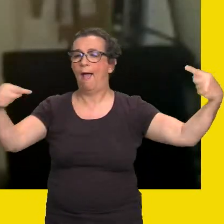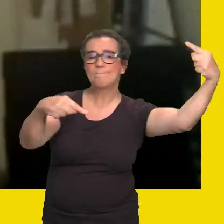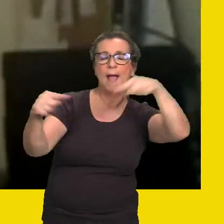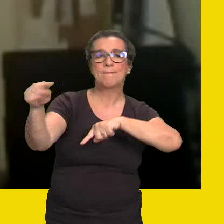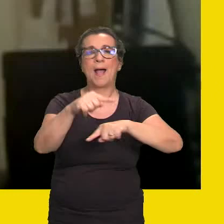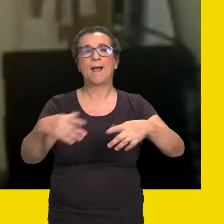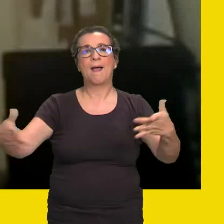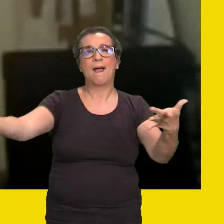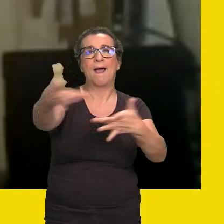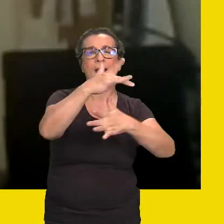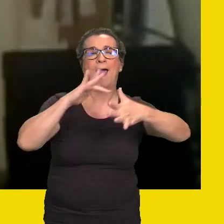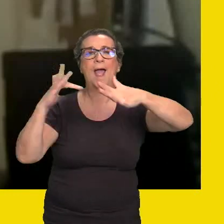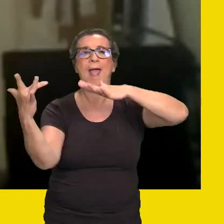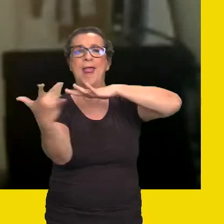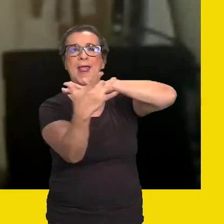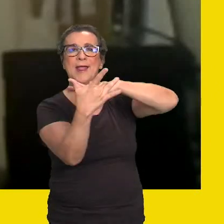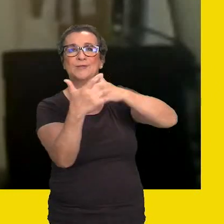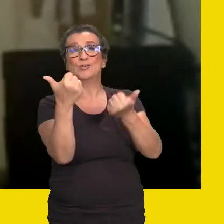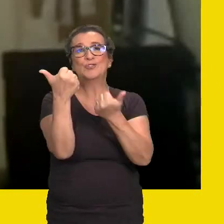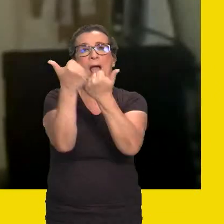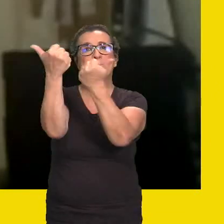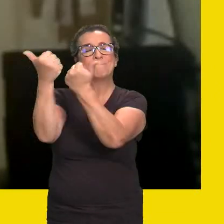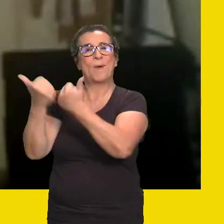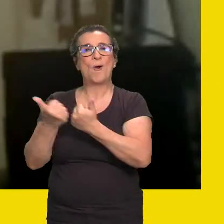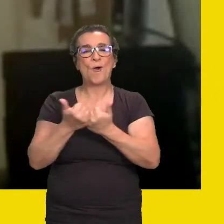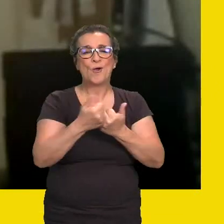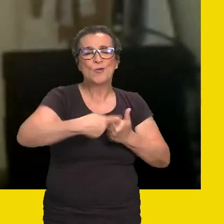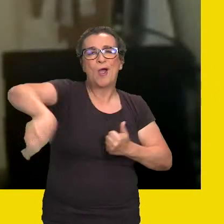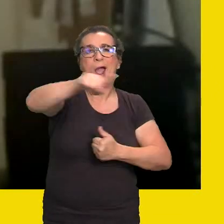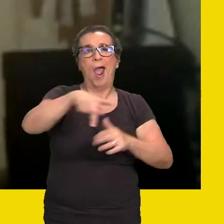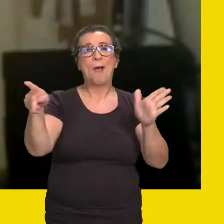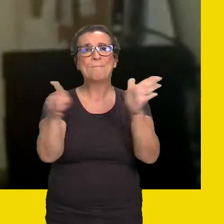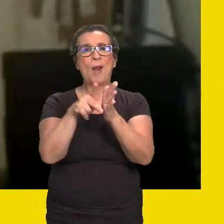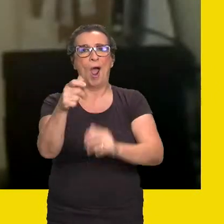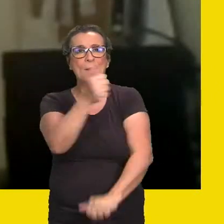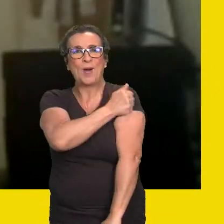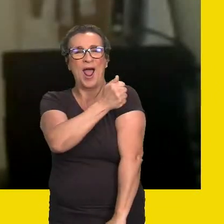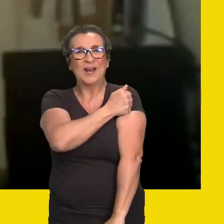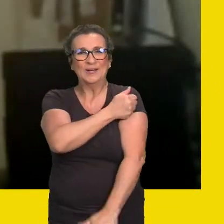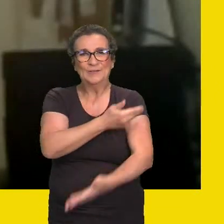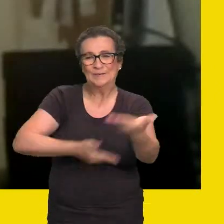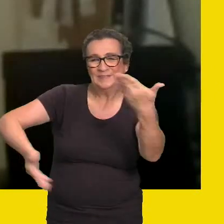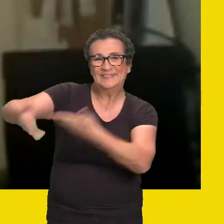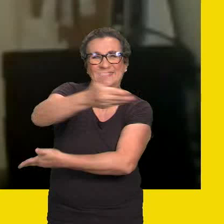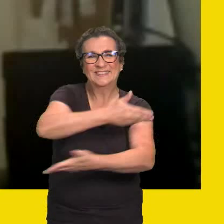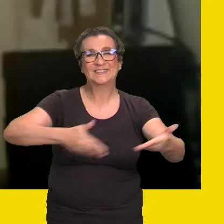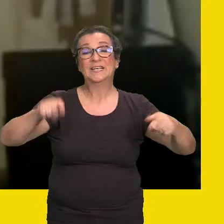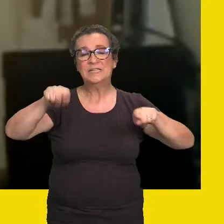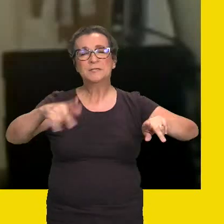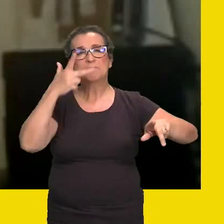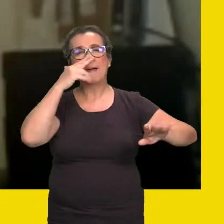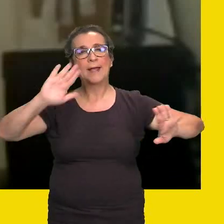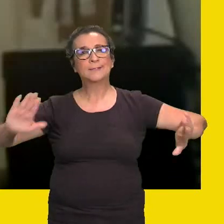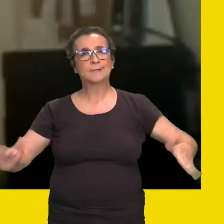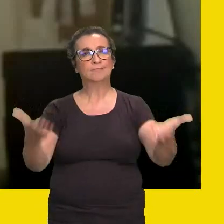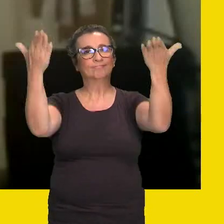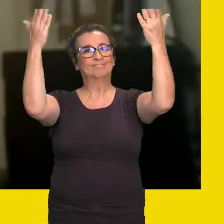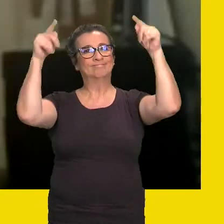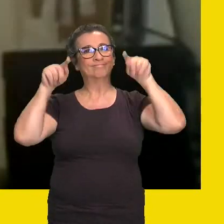uma rede de apoio entre os próprios alunos. Eu acho que isso faz com que a turma cresça, que a turma